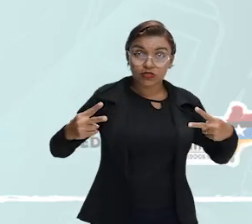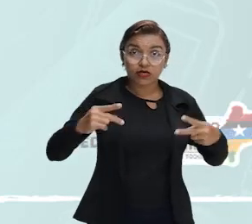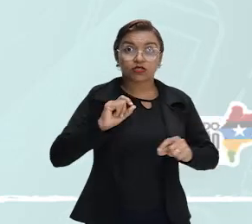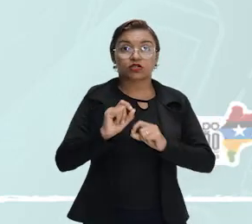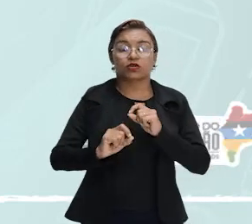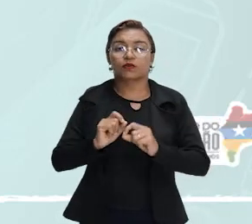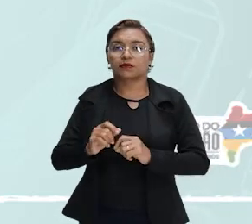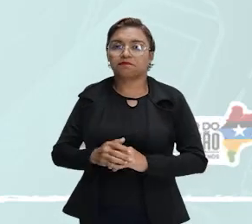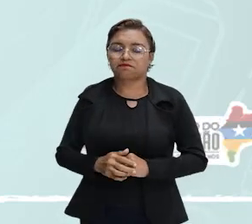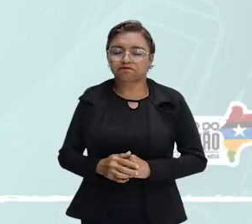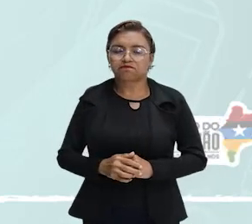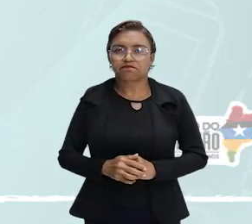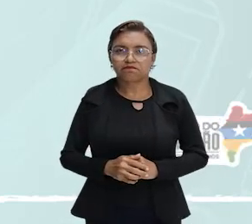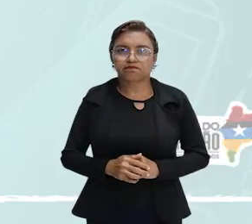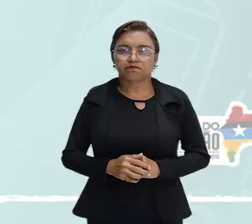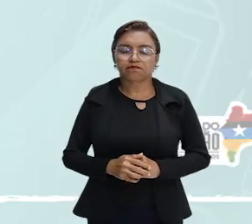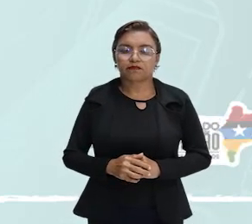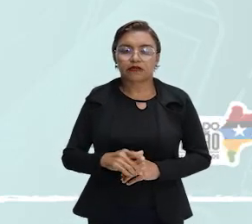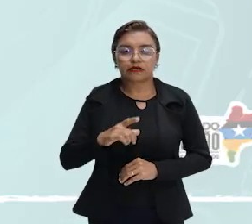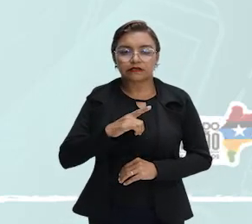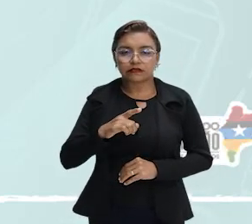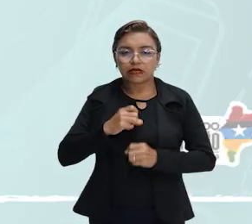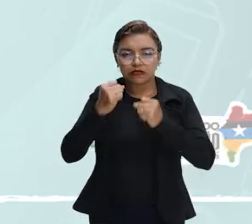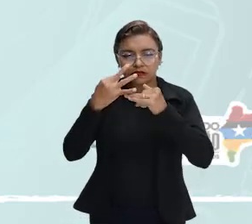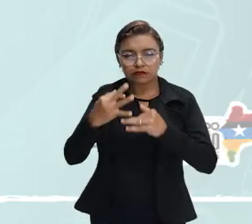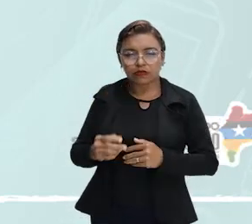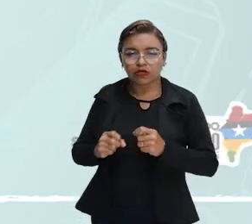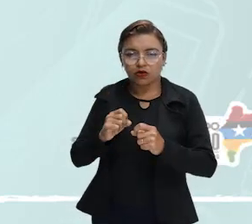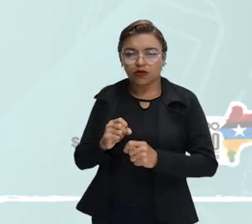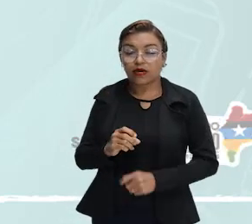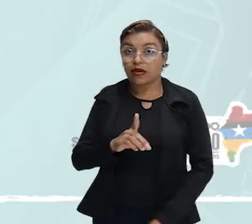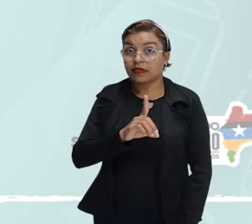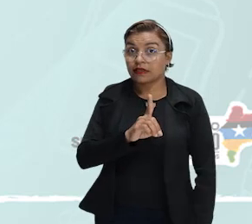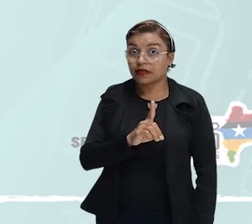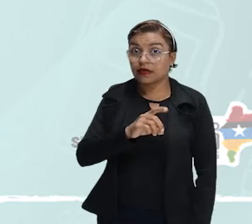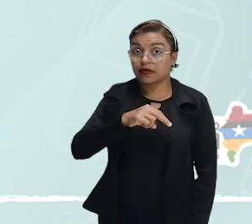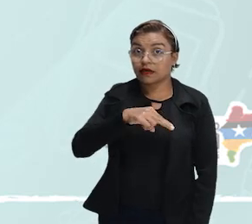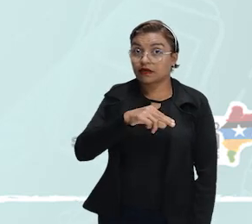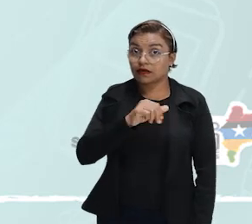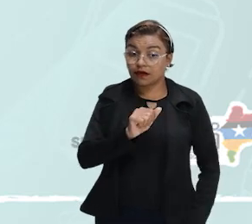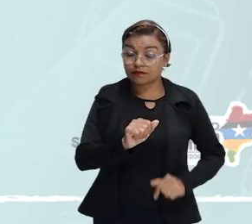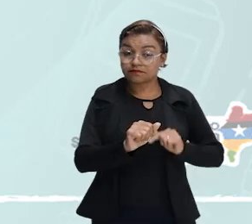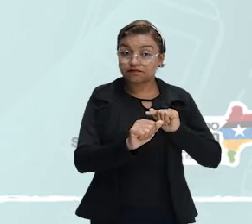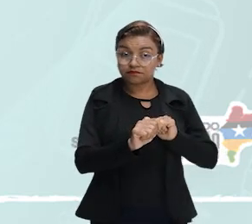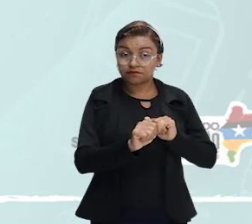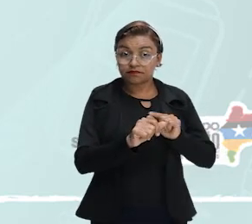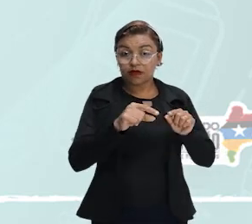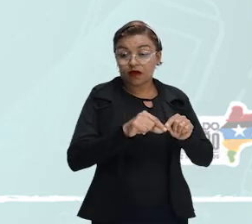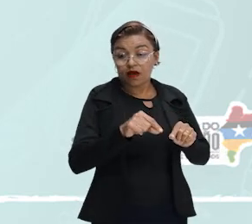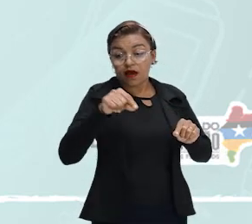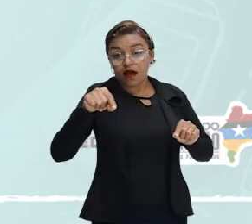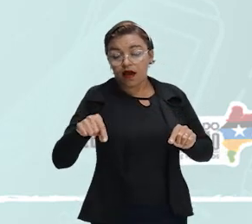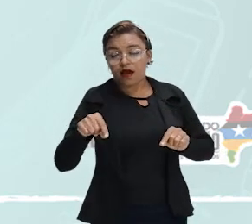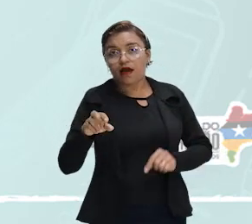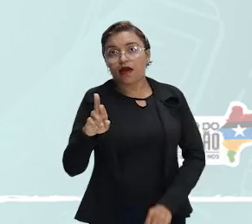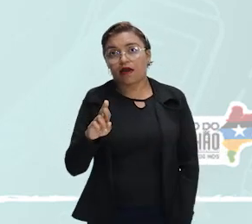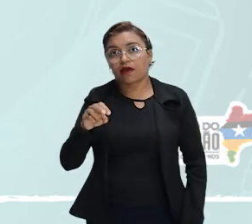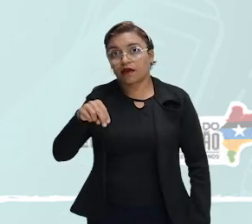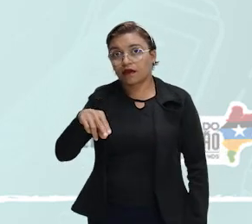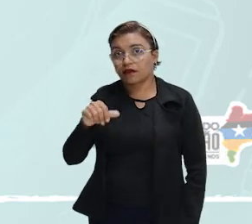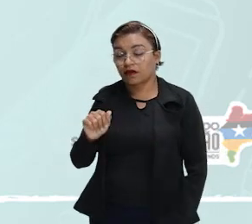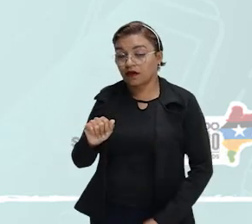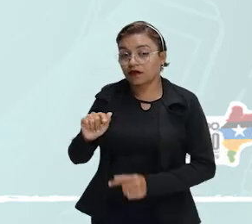sentido, ou seja, ele vai seguir do DNA, a informação genética parte do DNA, vai para o RNA